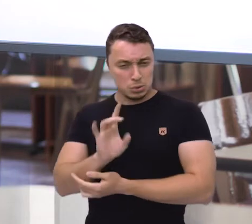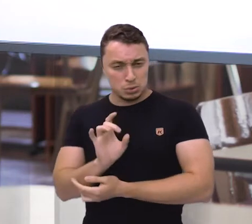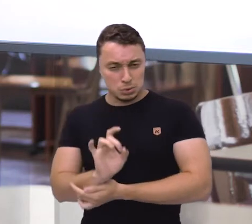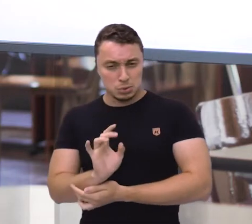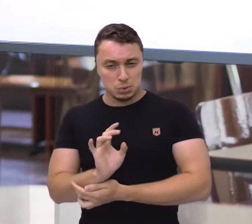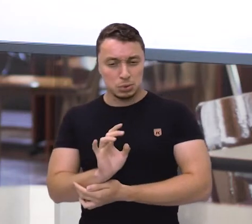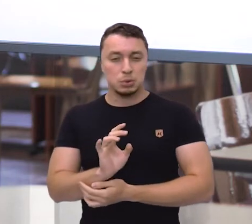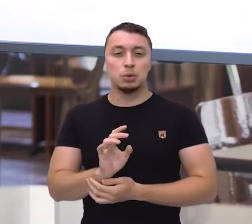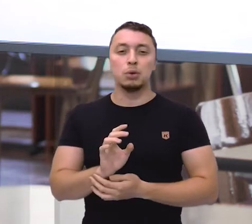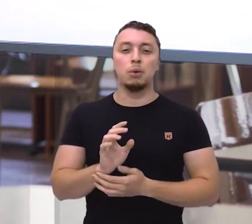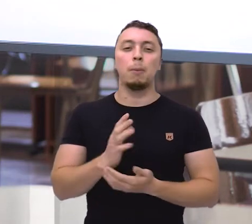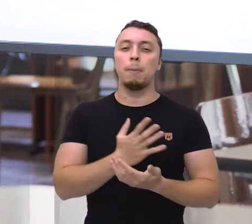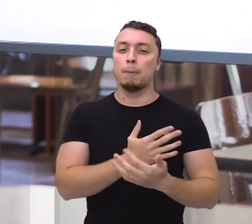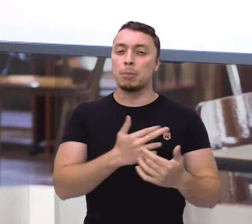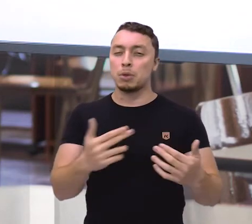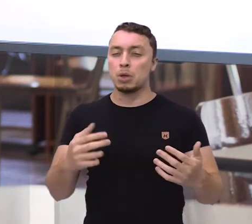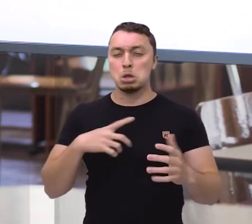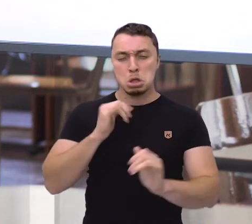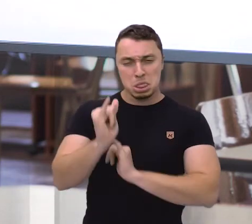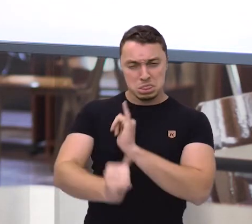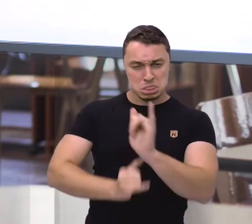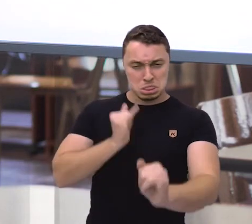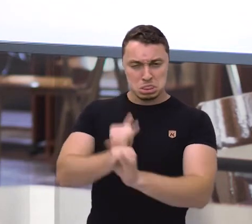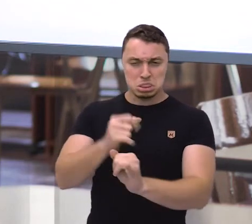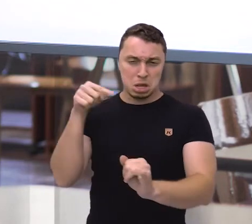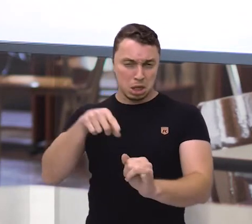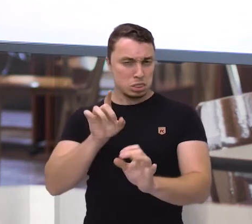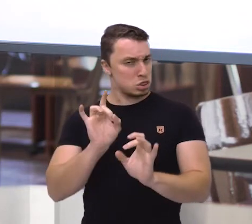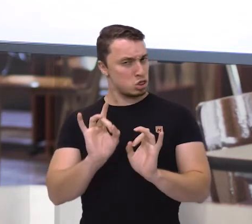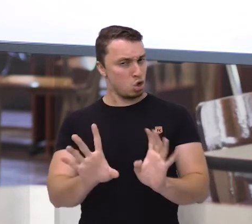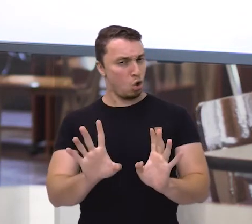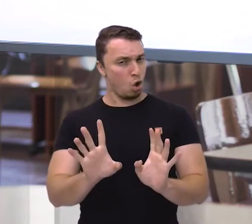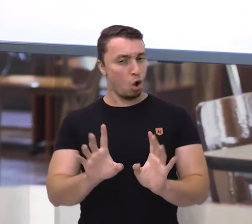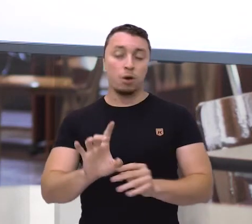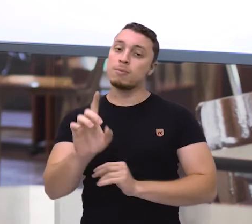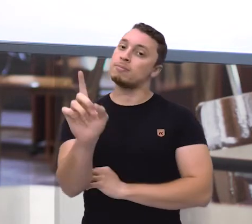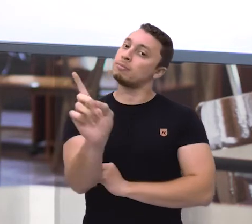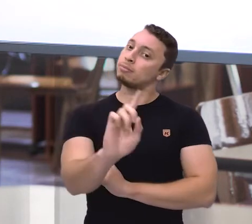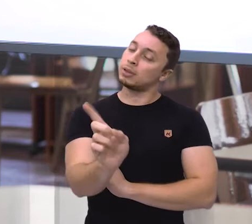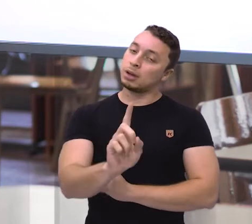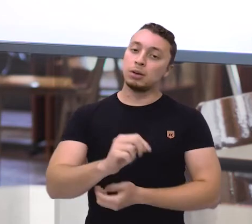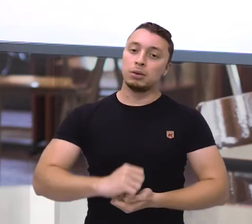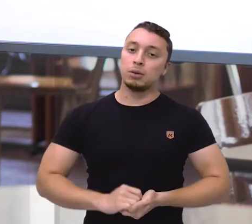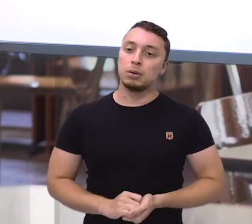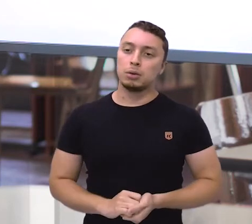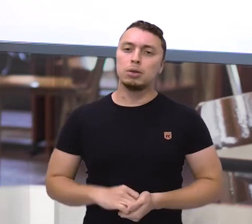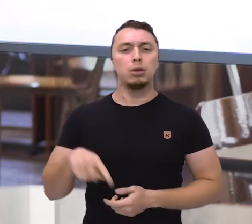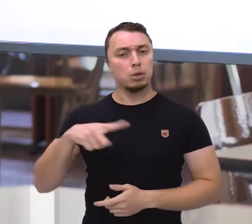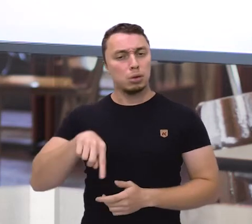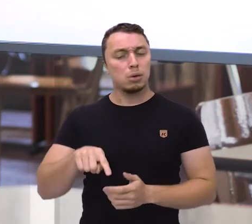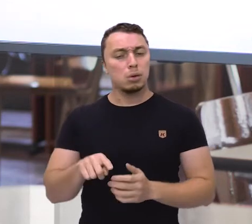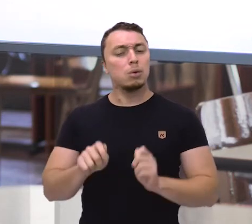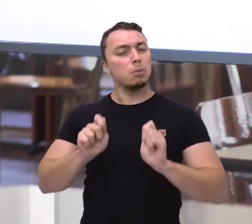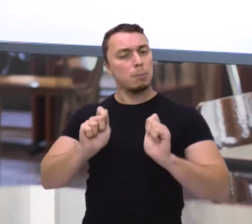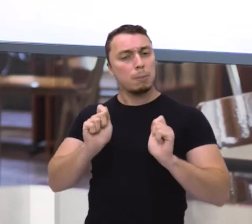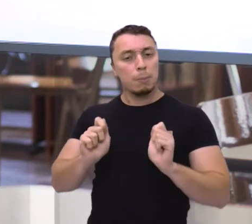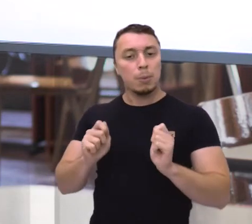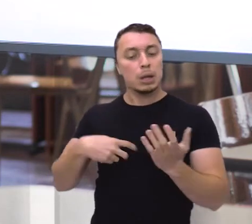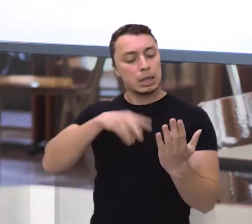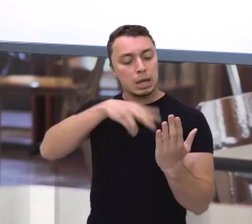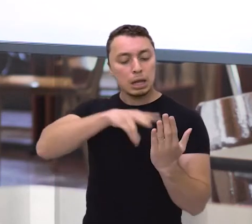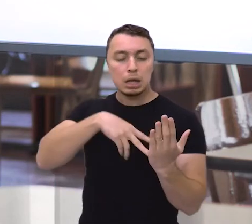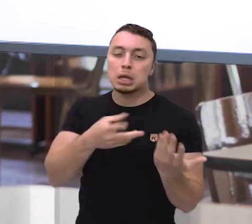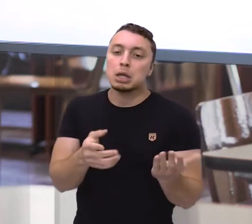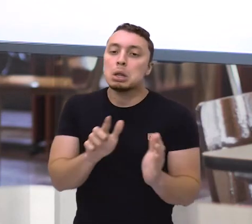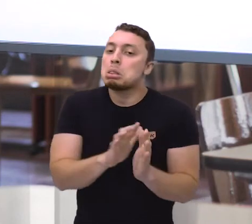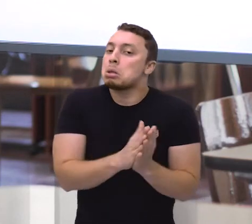em situações online de informática, no mundo virtual? Não. A gente pode estar aplicando o hipertexto numa leitura